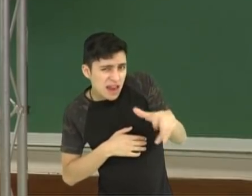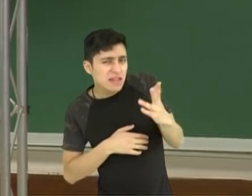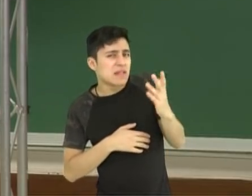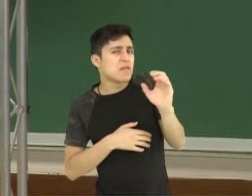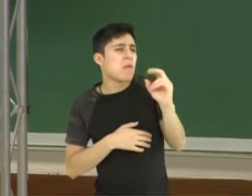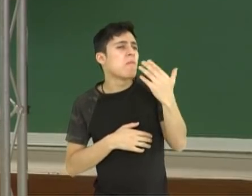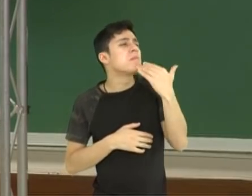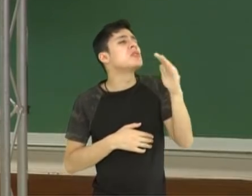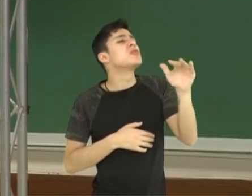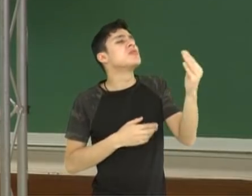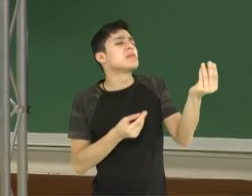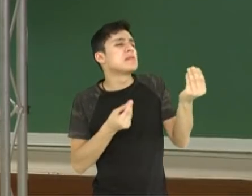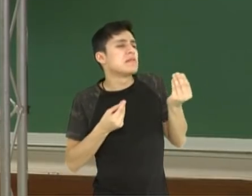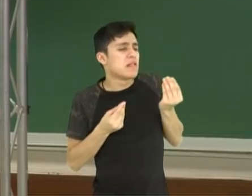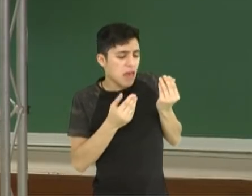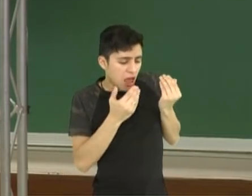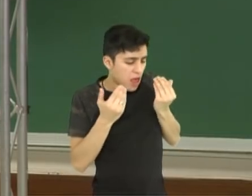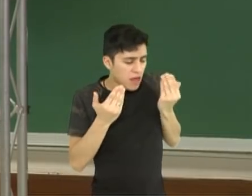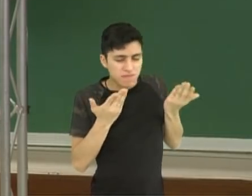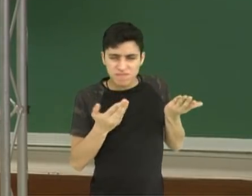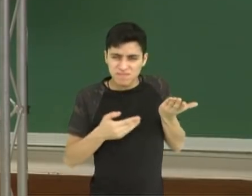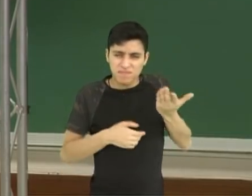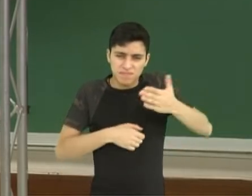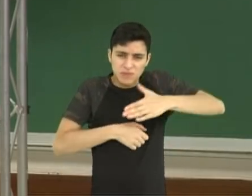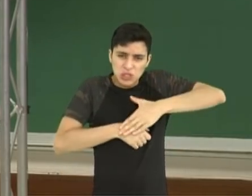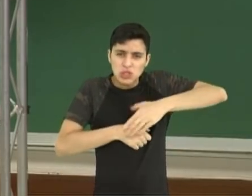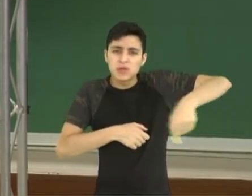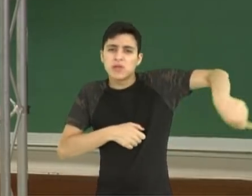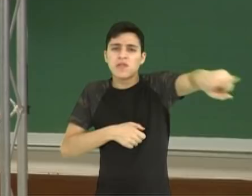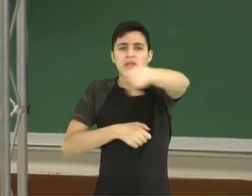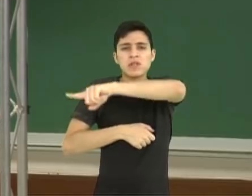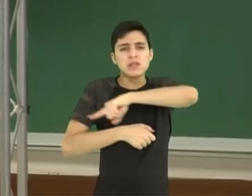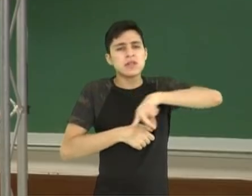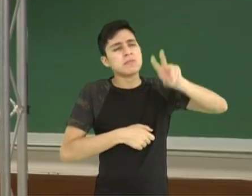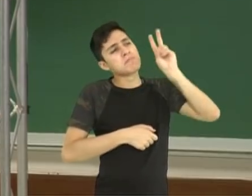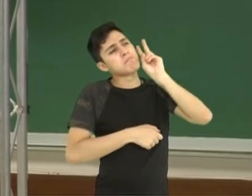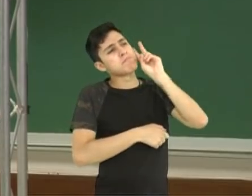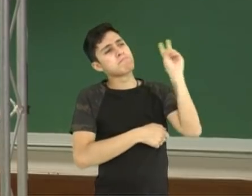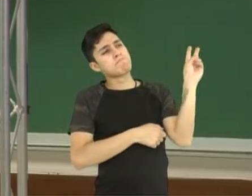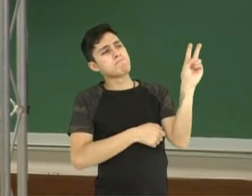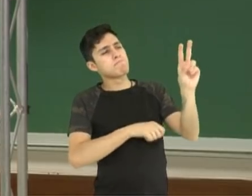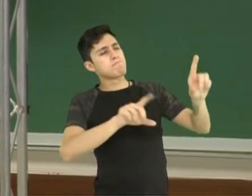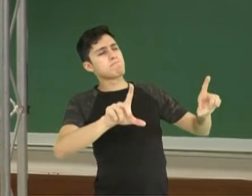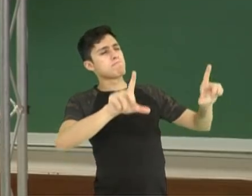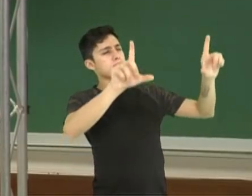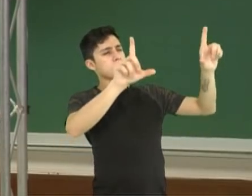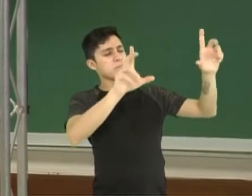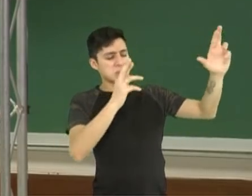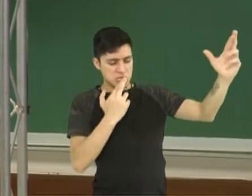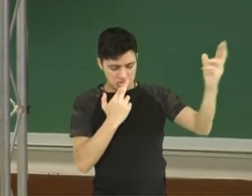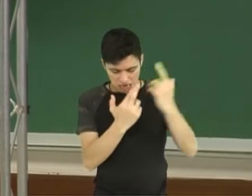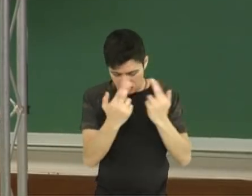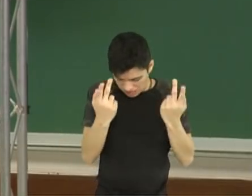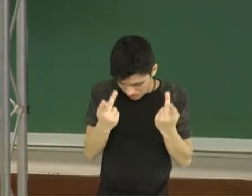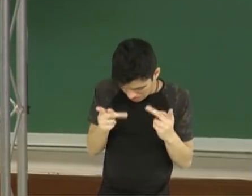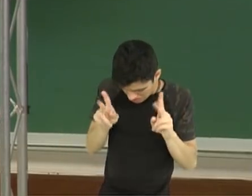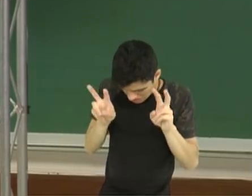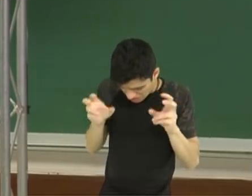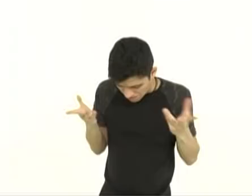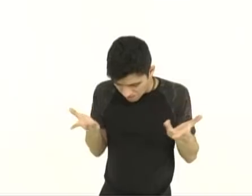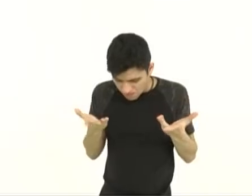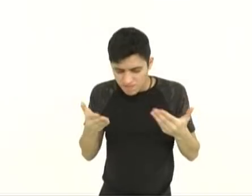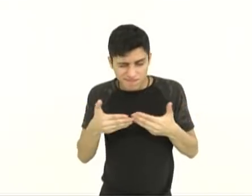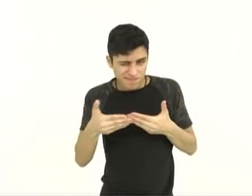para vocês olharem essa foto, imaginarem o que ela tem a ver com o nosso tema de hoje e eu já